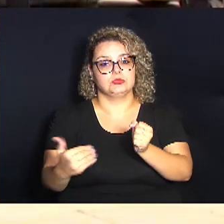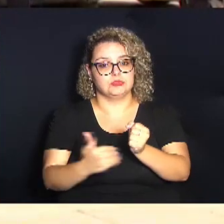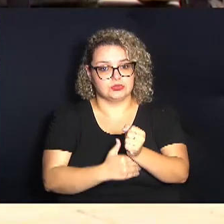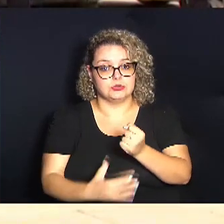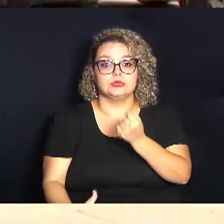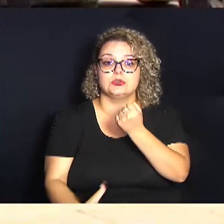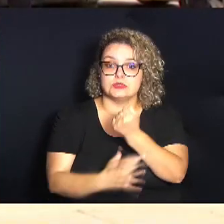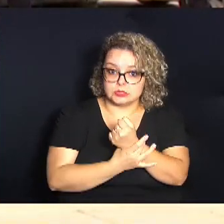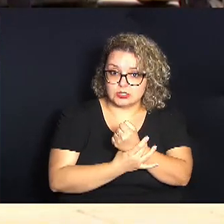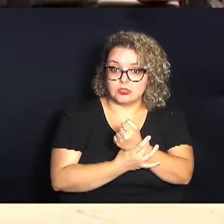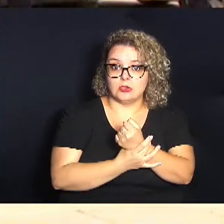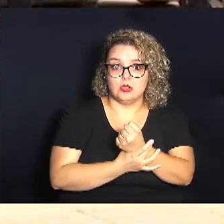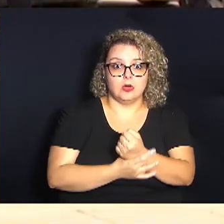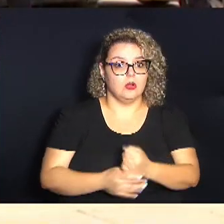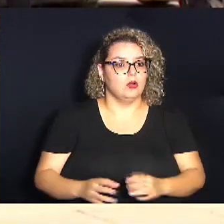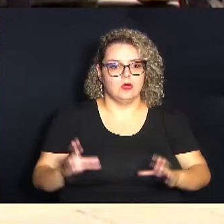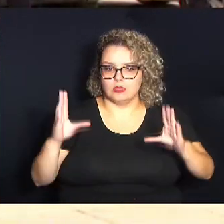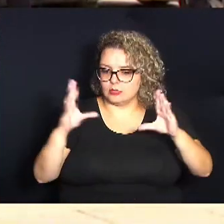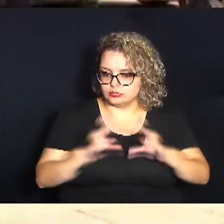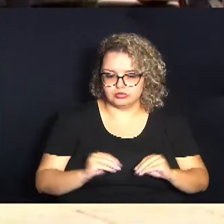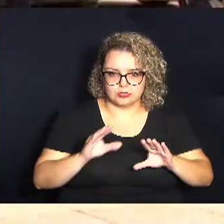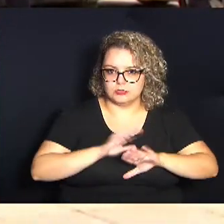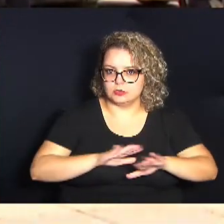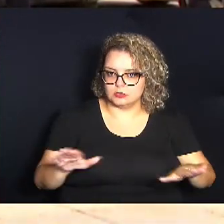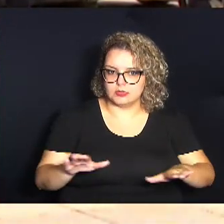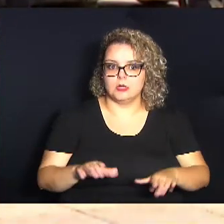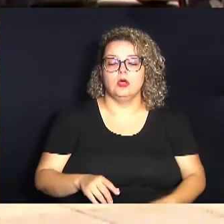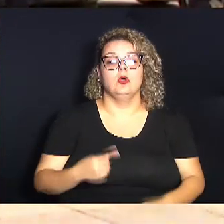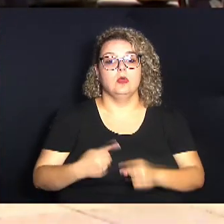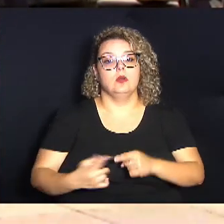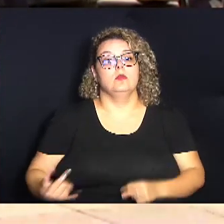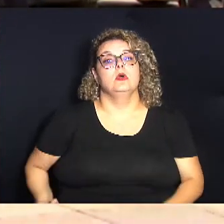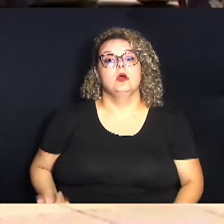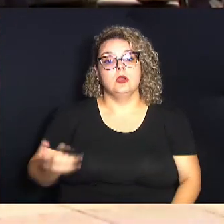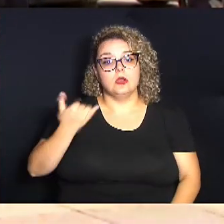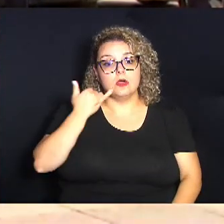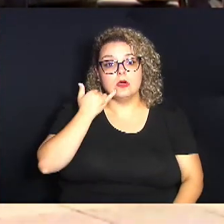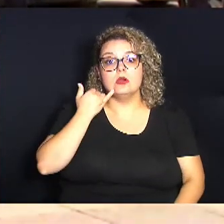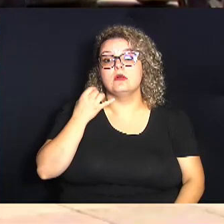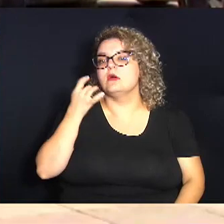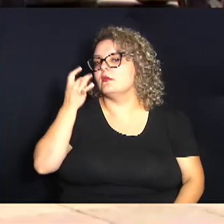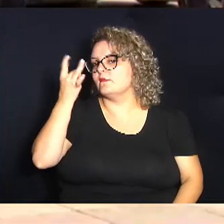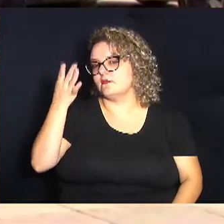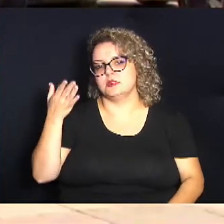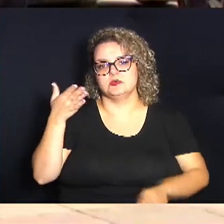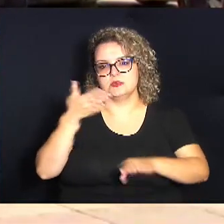ou desinstalar mesmo, né? Porque realmente o celular hoje é um aparelho de muito fácil